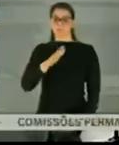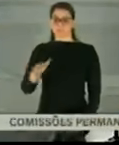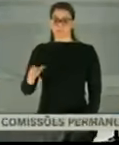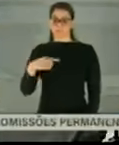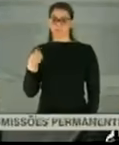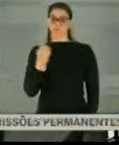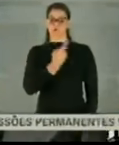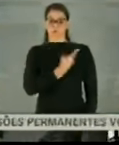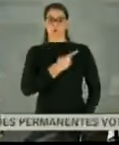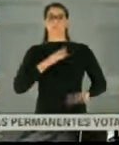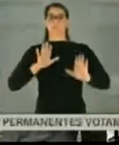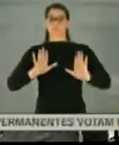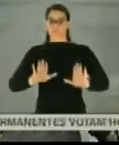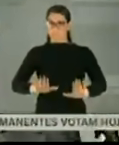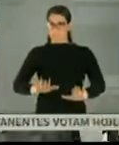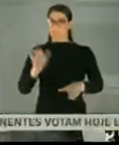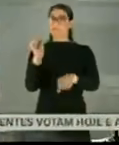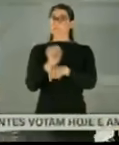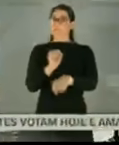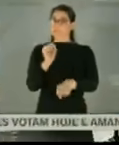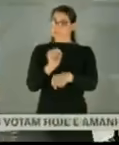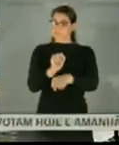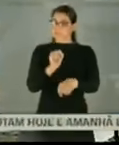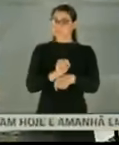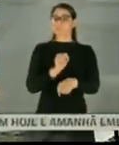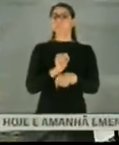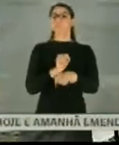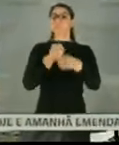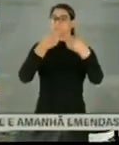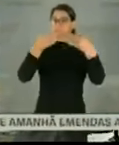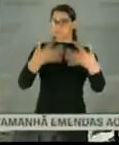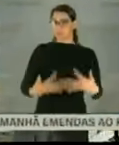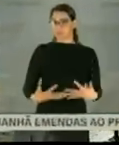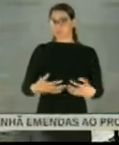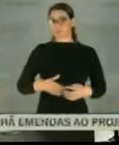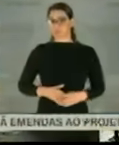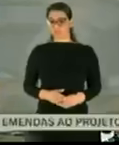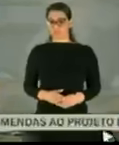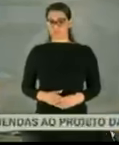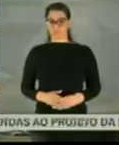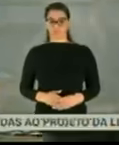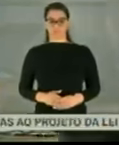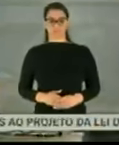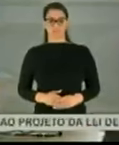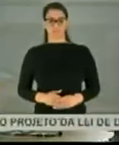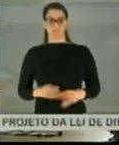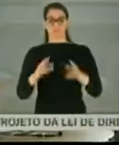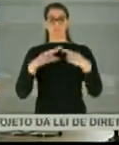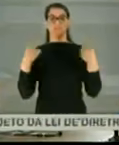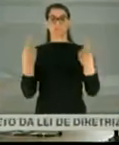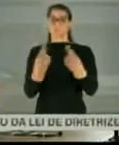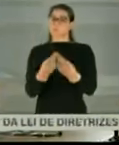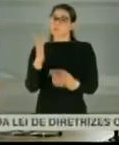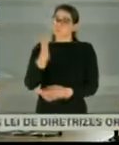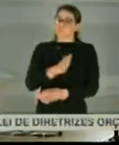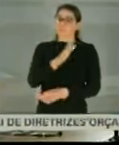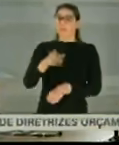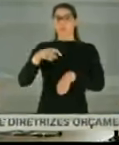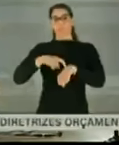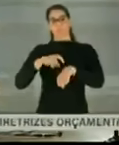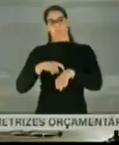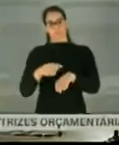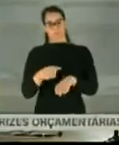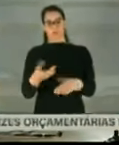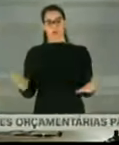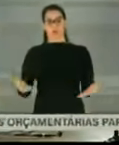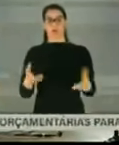Todos nós ficaremos aqui e vamos aguardar presidente, a manifestação. Suspenda a sessão, senhor presidente. Suspenda a sessão. A sessão